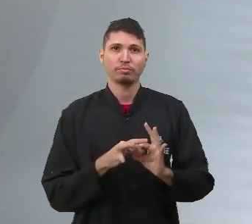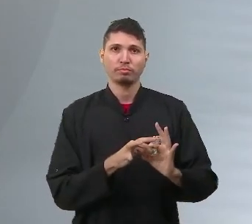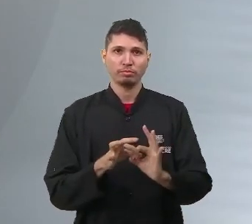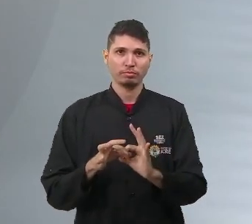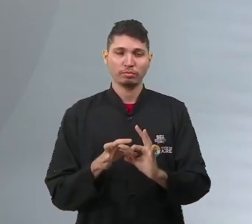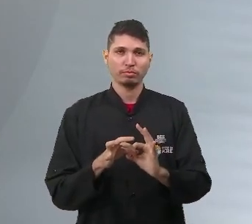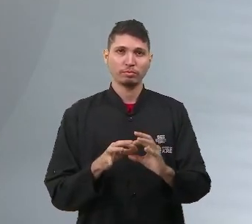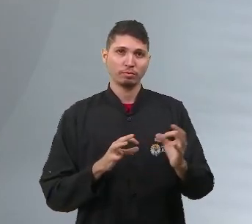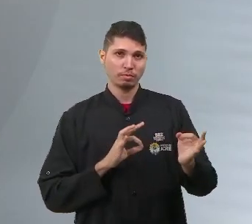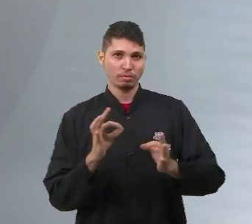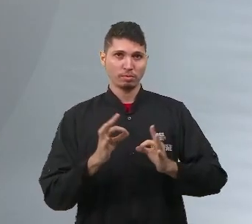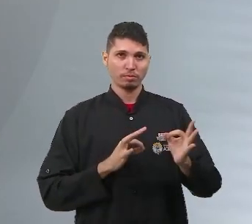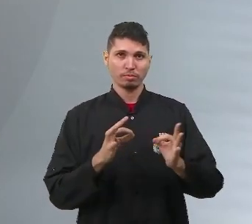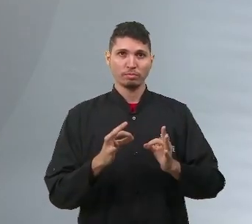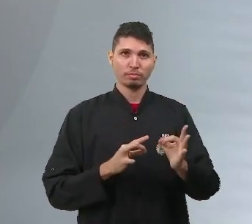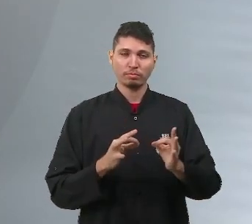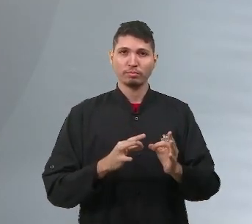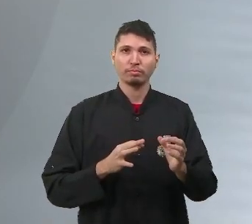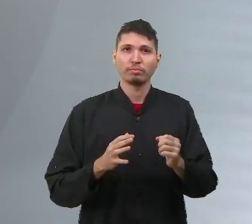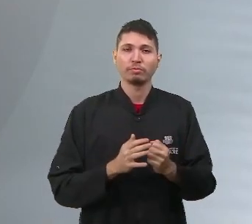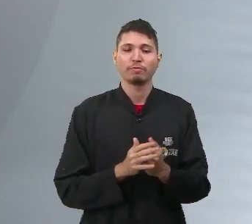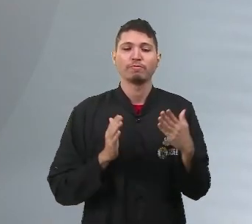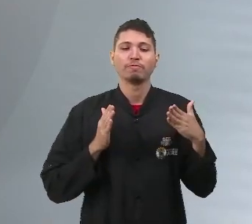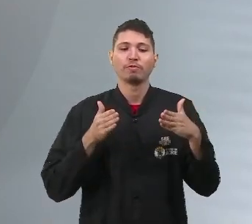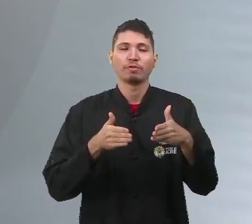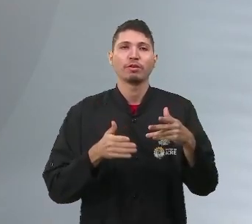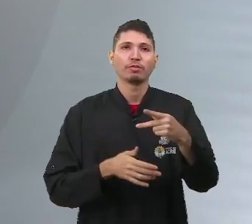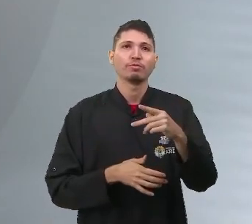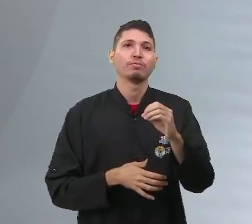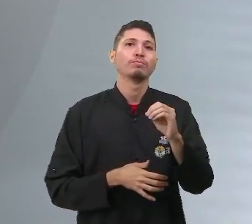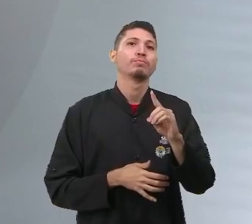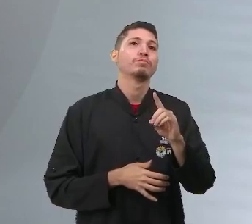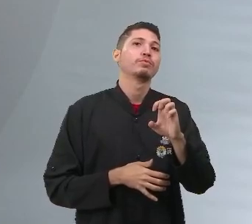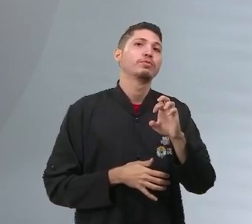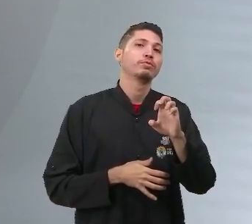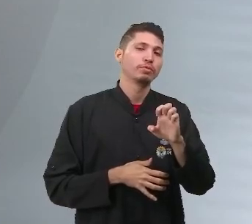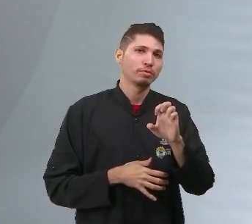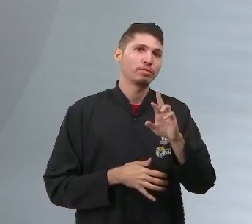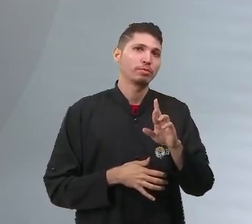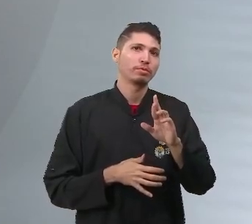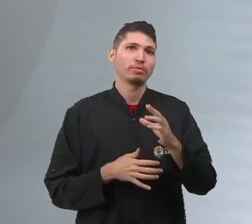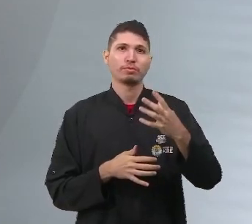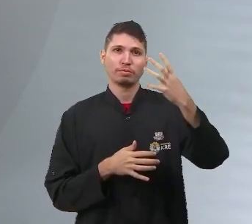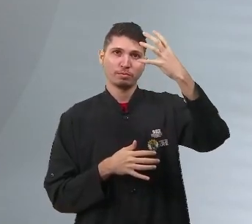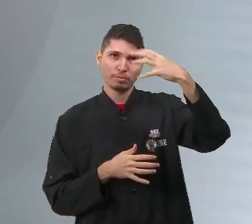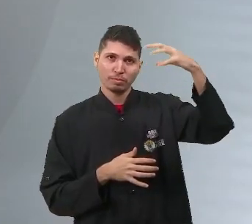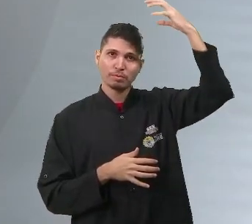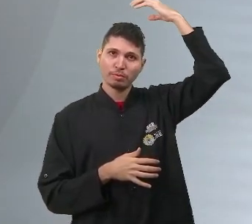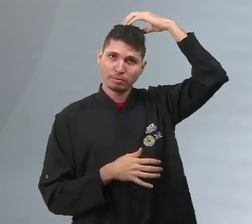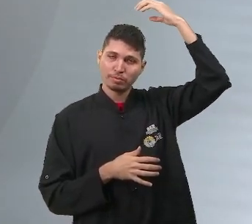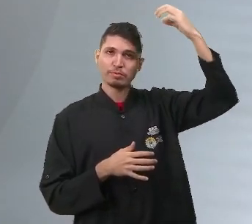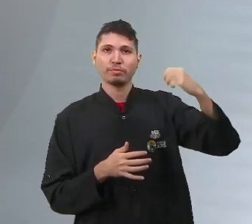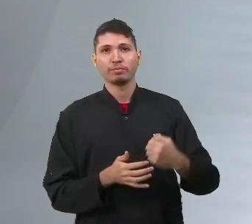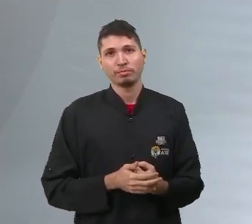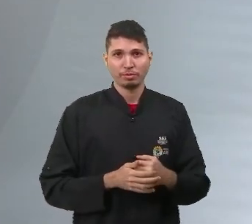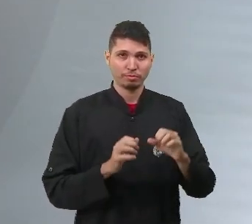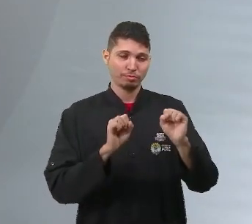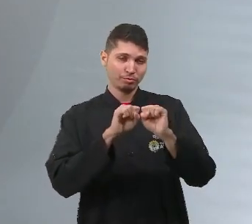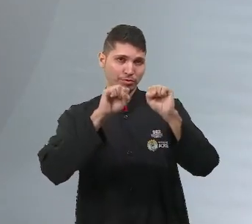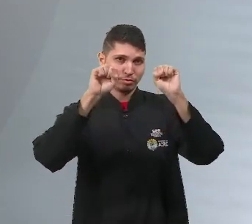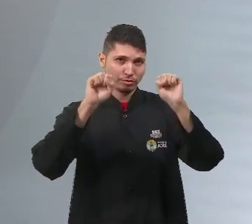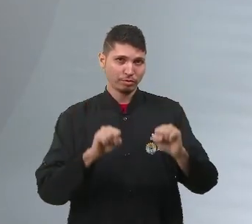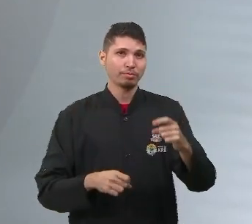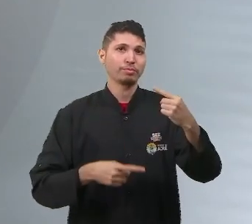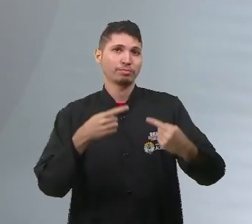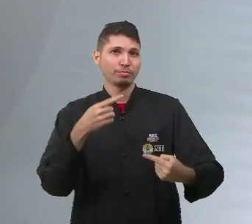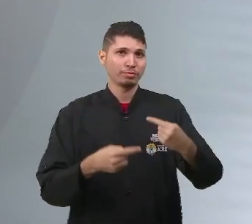a organização pautada no poder do rei. Tá? A monarquia, como a gente sabe, é um sistema político na qual você tem a